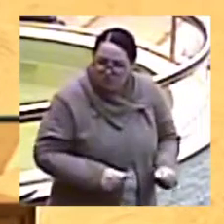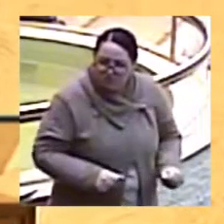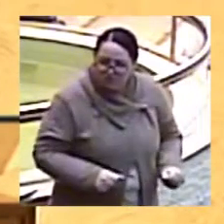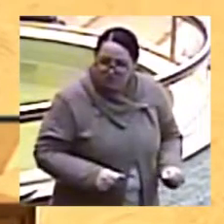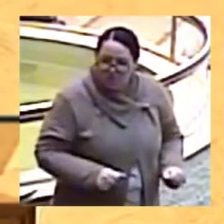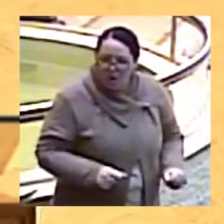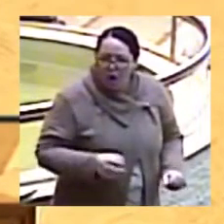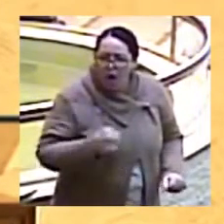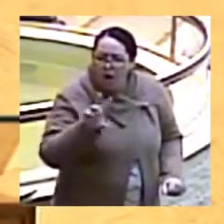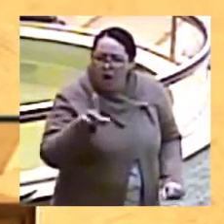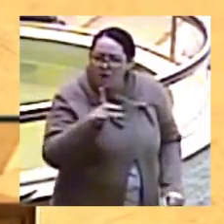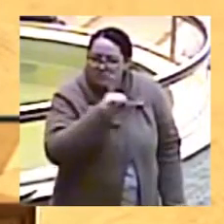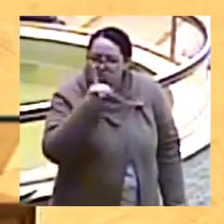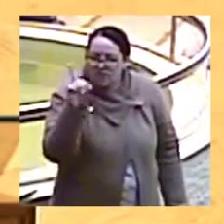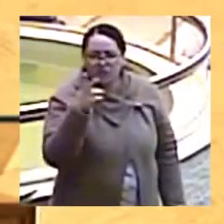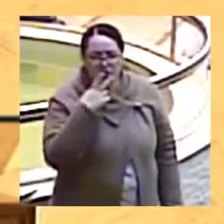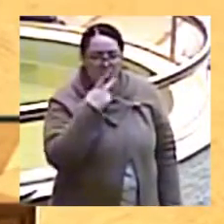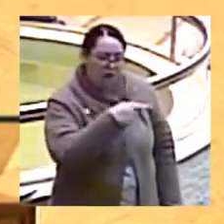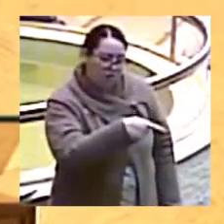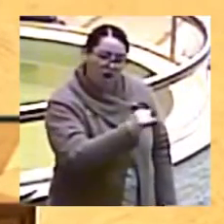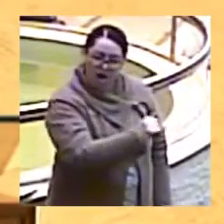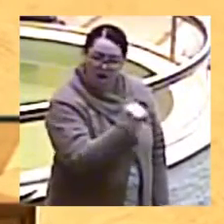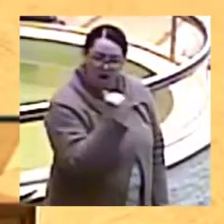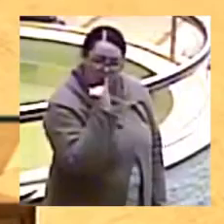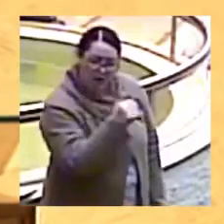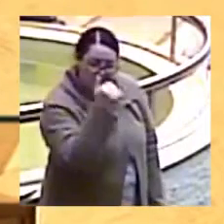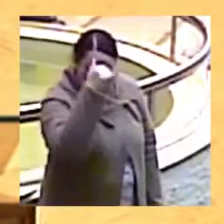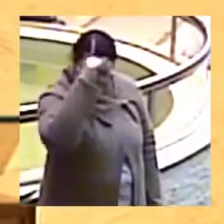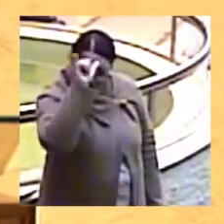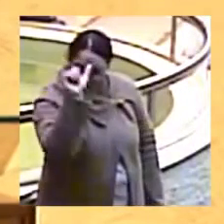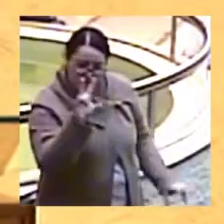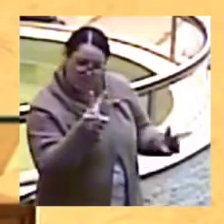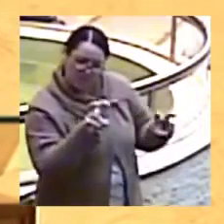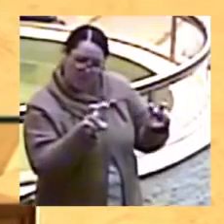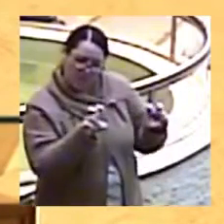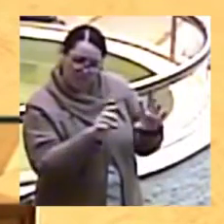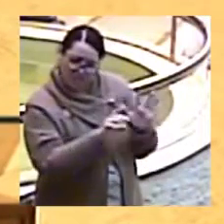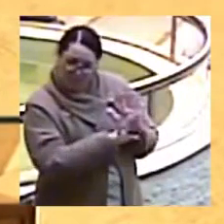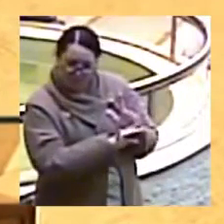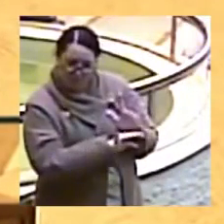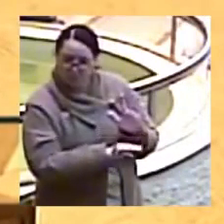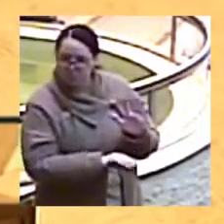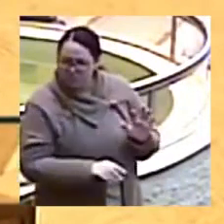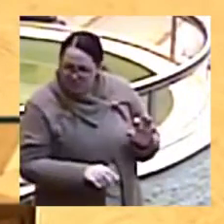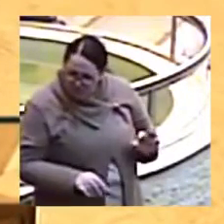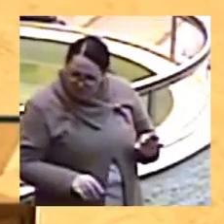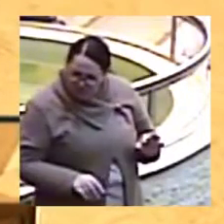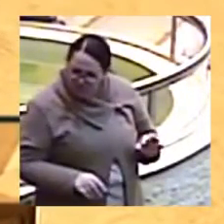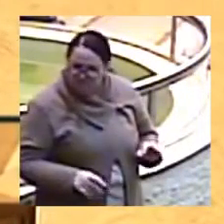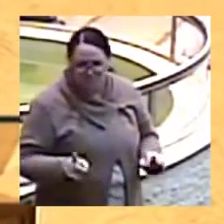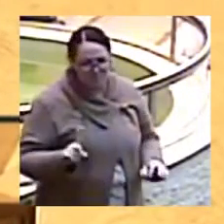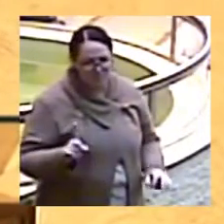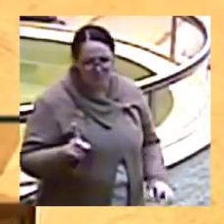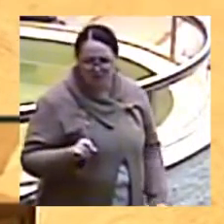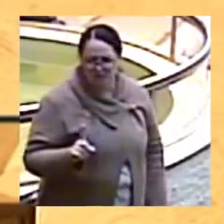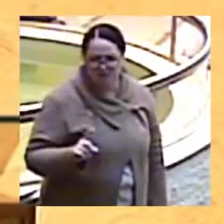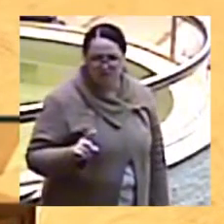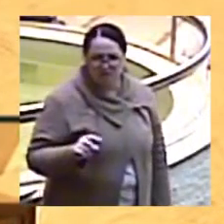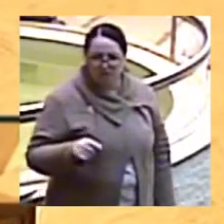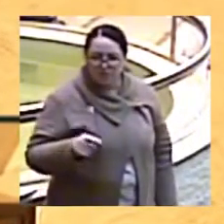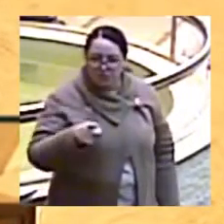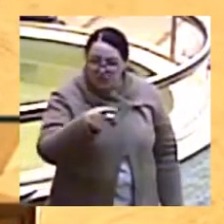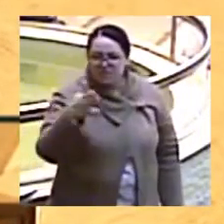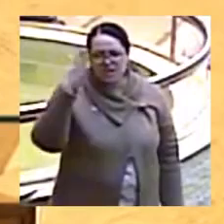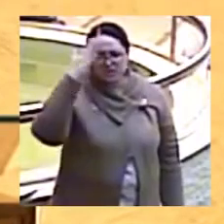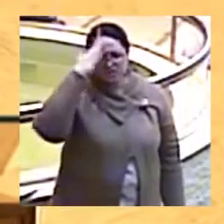na palavra de Deus, nós temos que propor, sugerir, e carregar a bandeira da verdade absoluta,